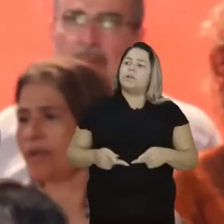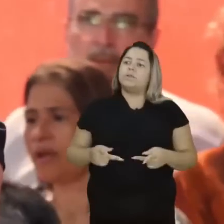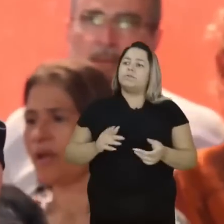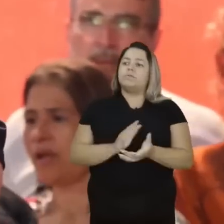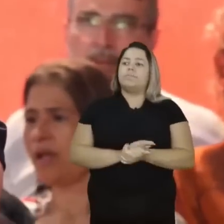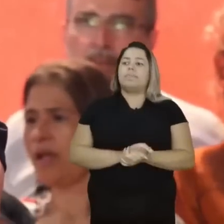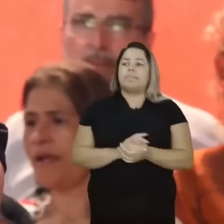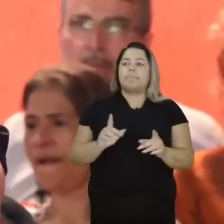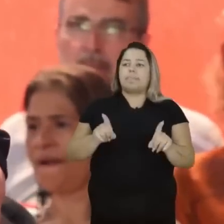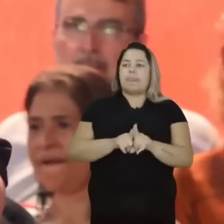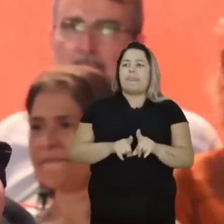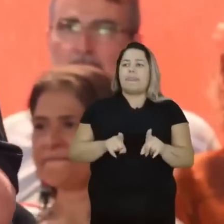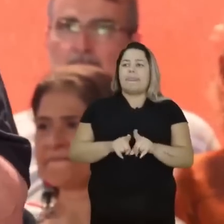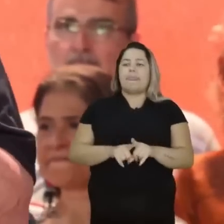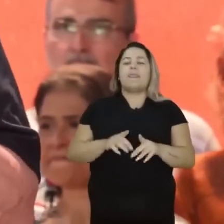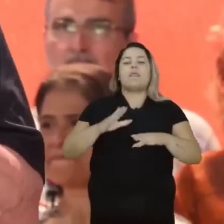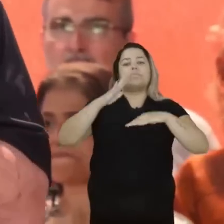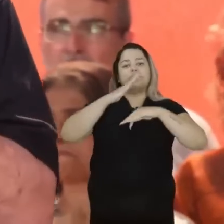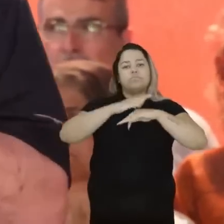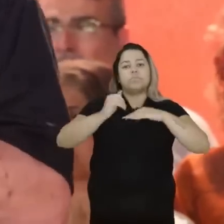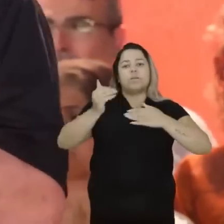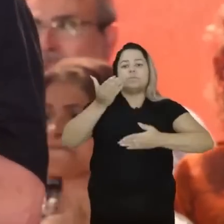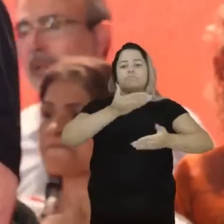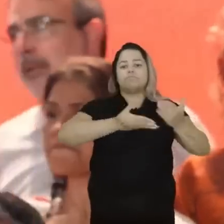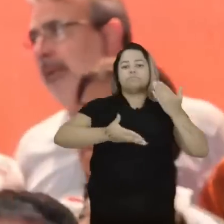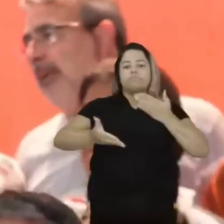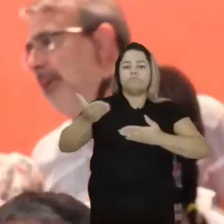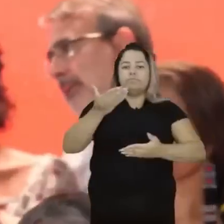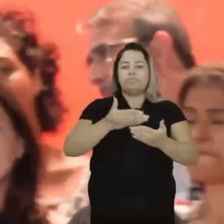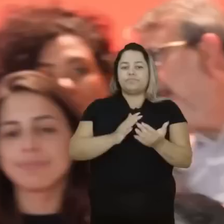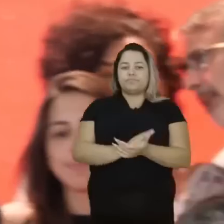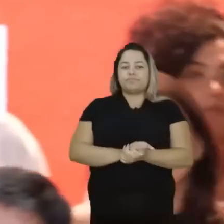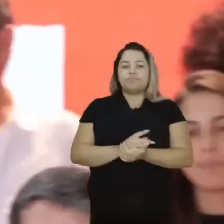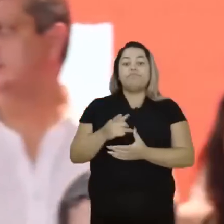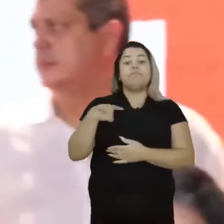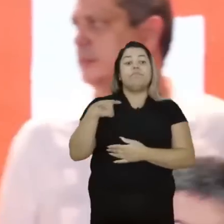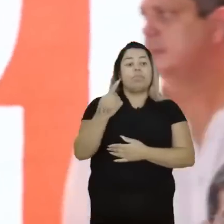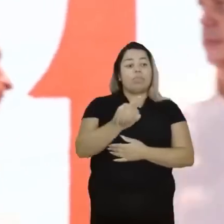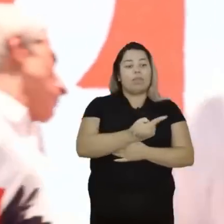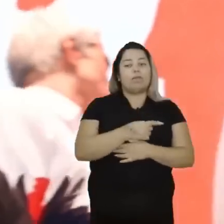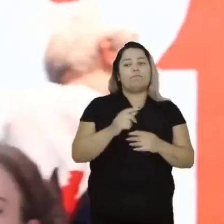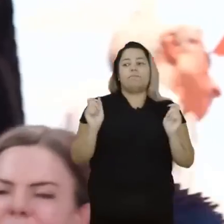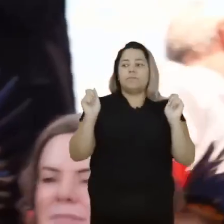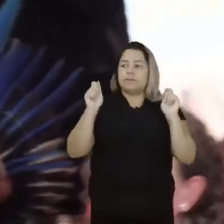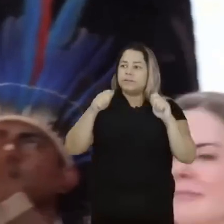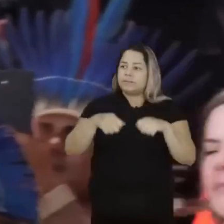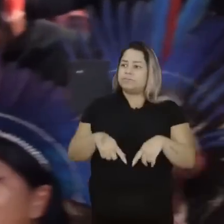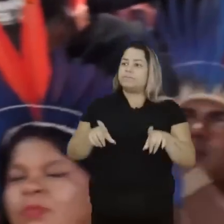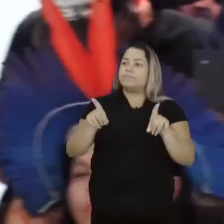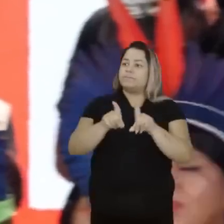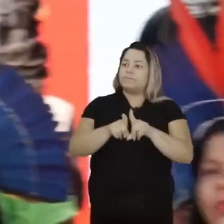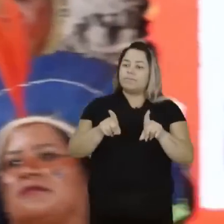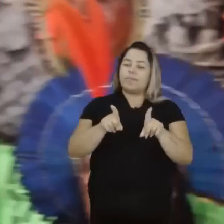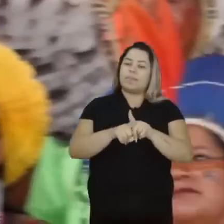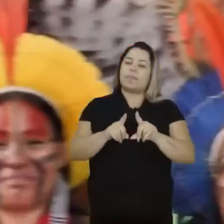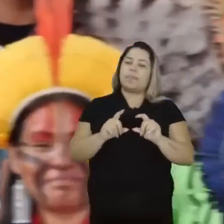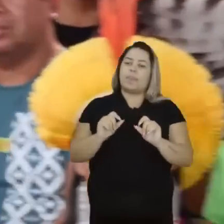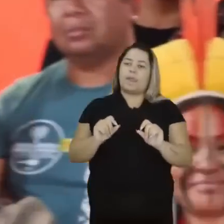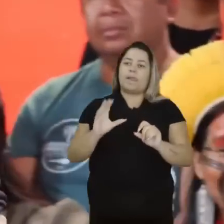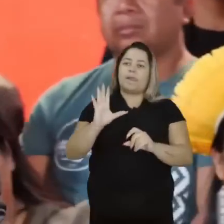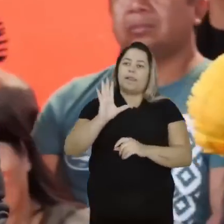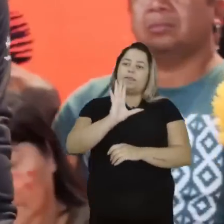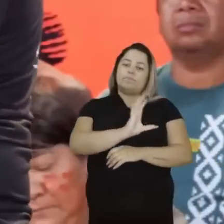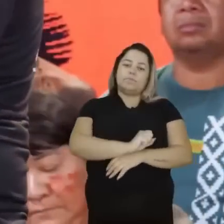que trata as pessoas com afeto e com carinho, porque nós estamos precisando sermos tratados com muito